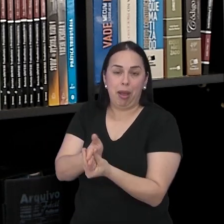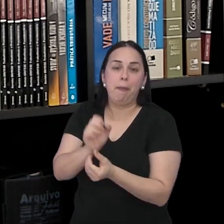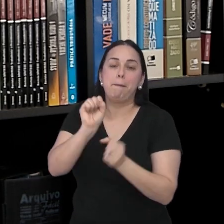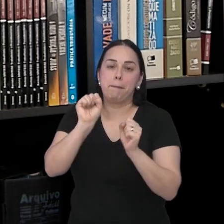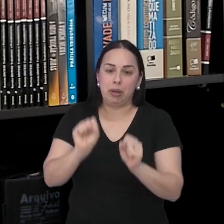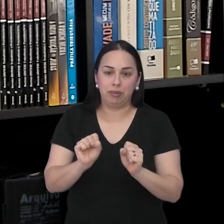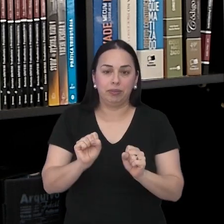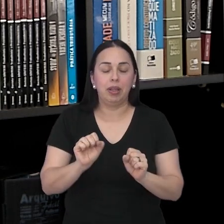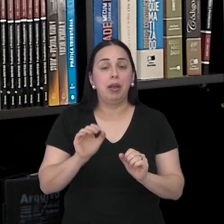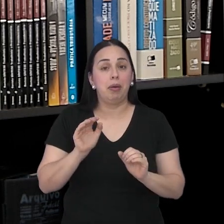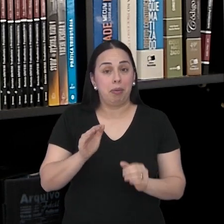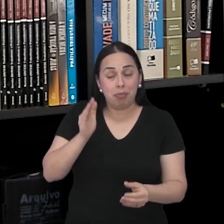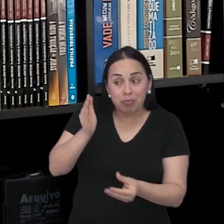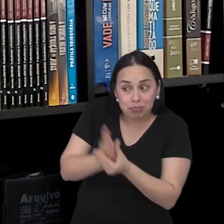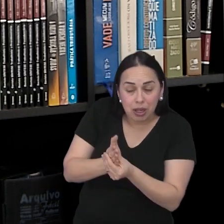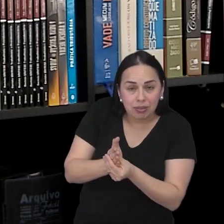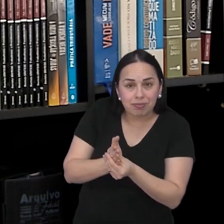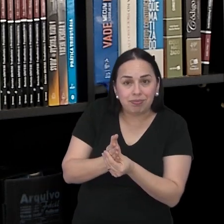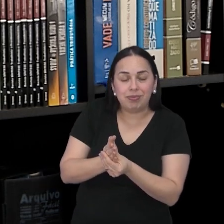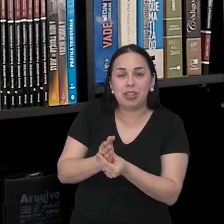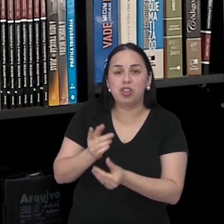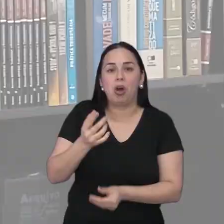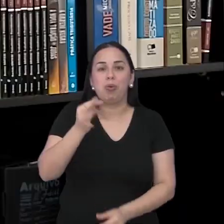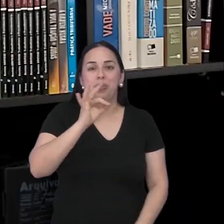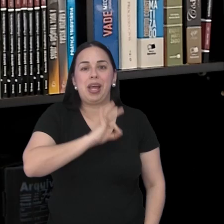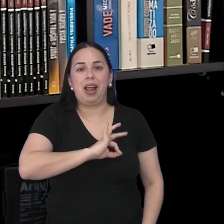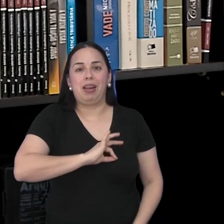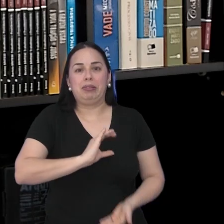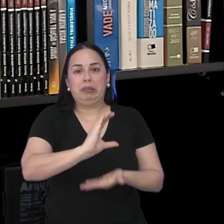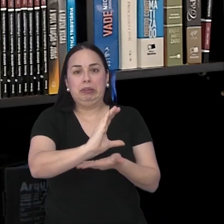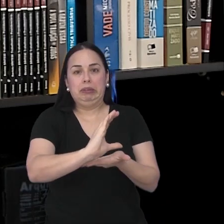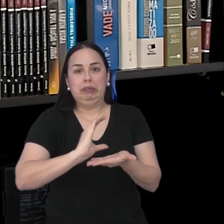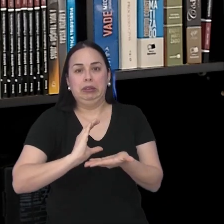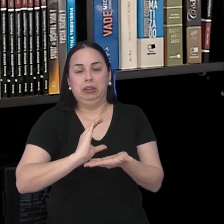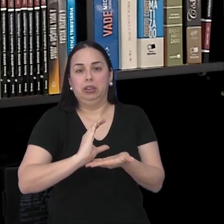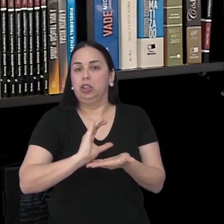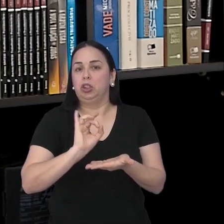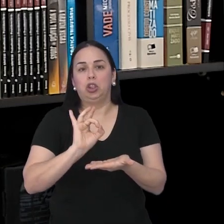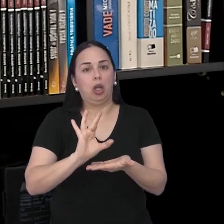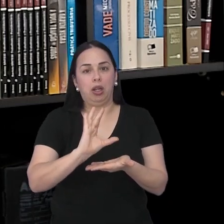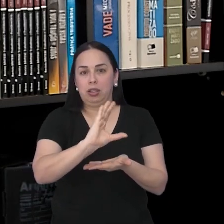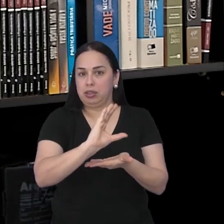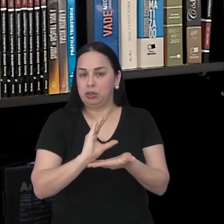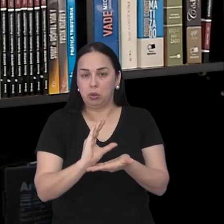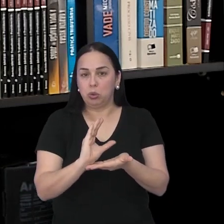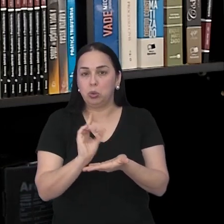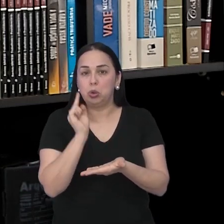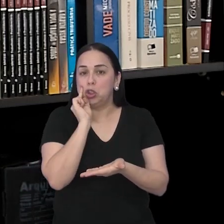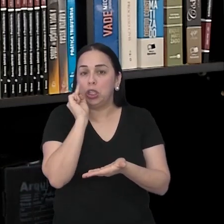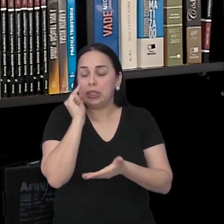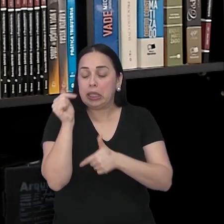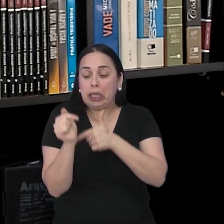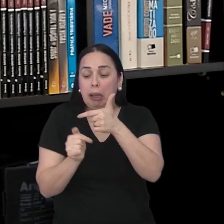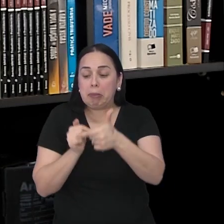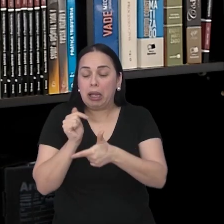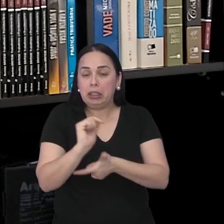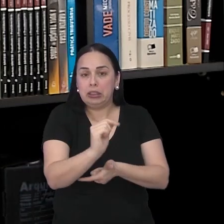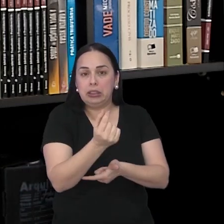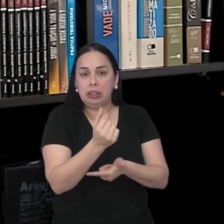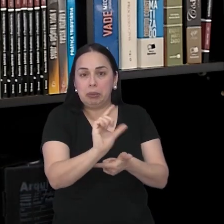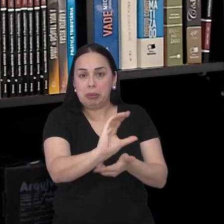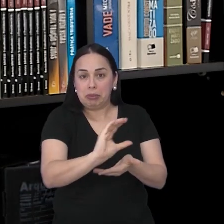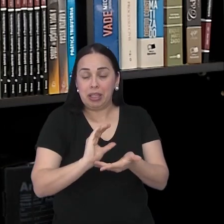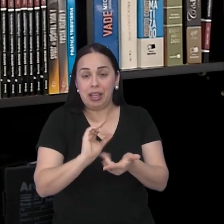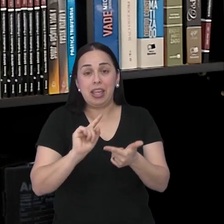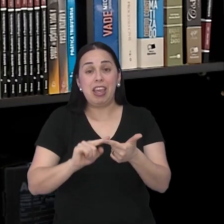imprudência. Então, ele pode ser demitido nessa situação por justa causa. Quando é por justa causa, você só recebe o saldo de salário, ou seja,